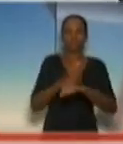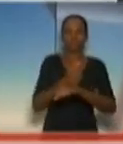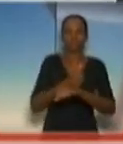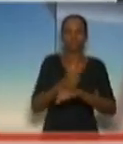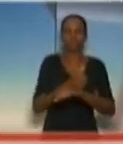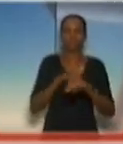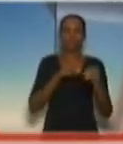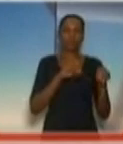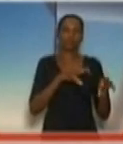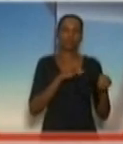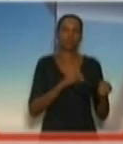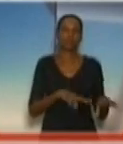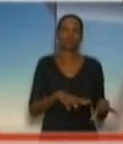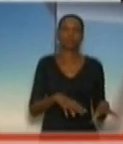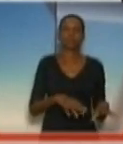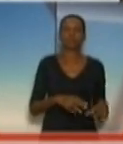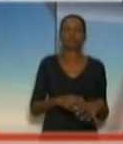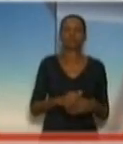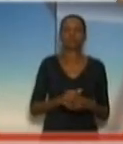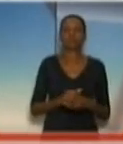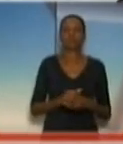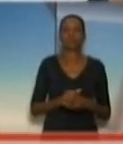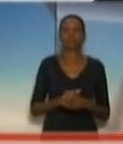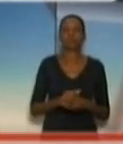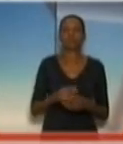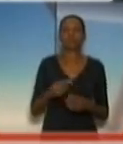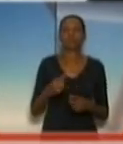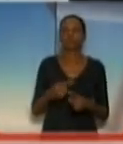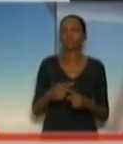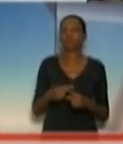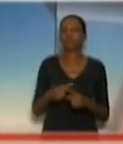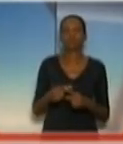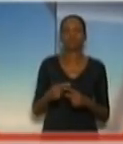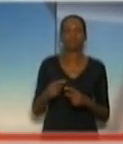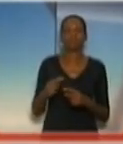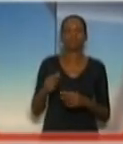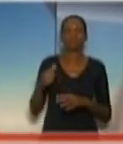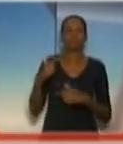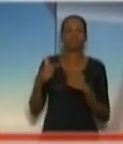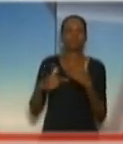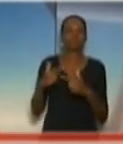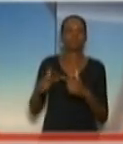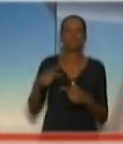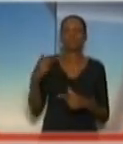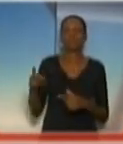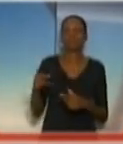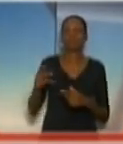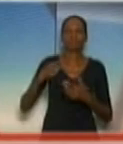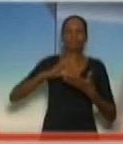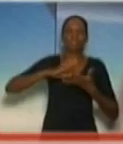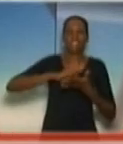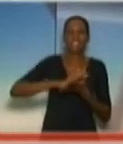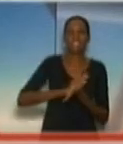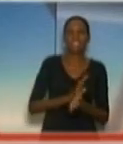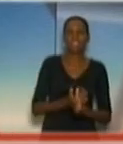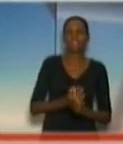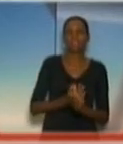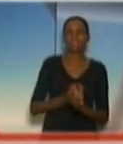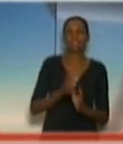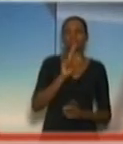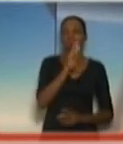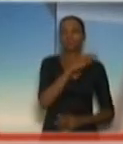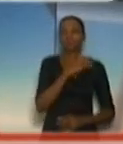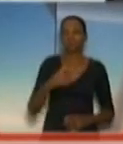da educação, que estão com uma carreira totalmente destruída pelo governo